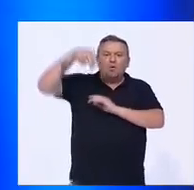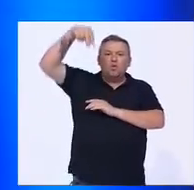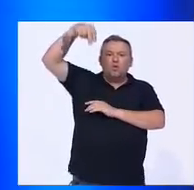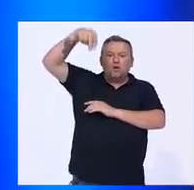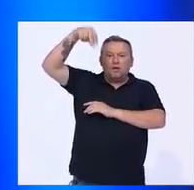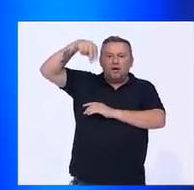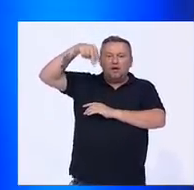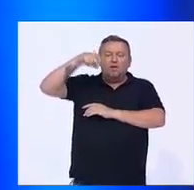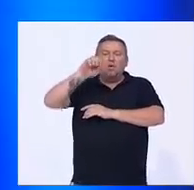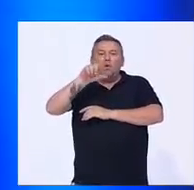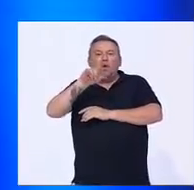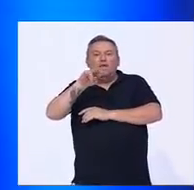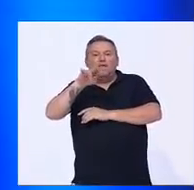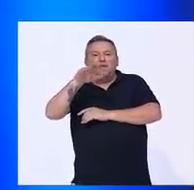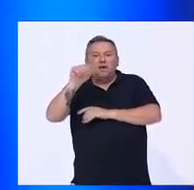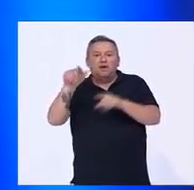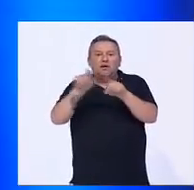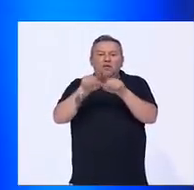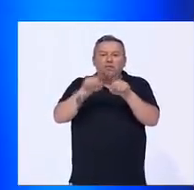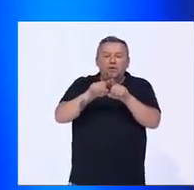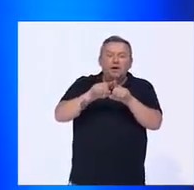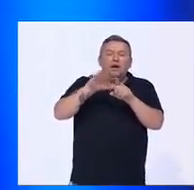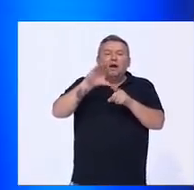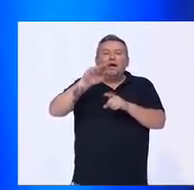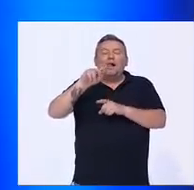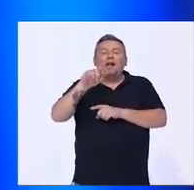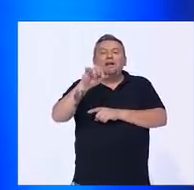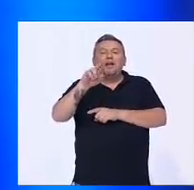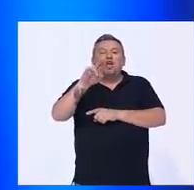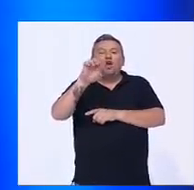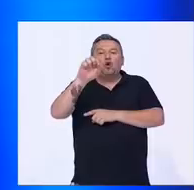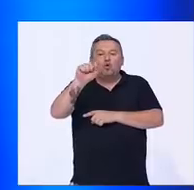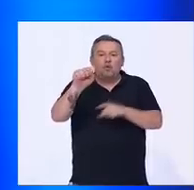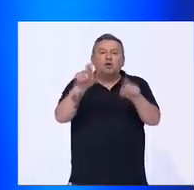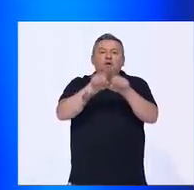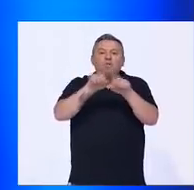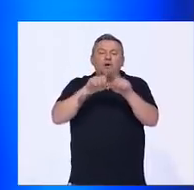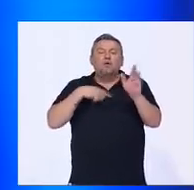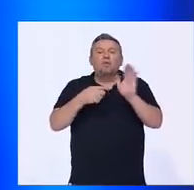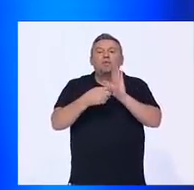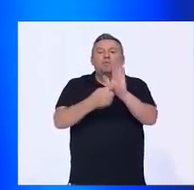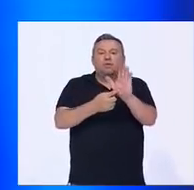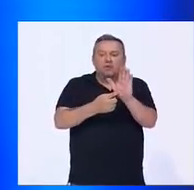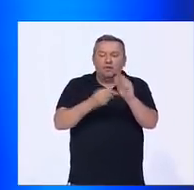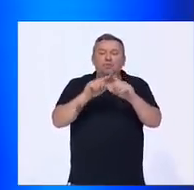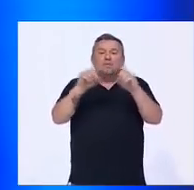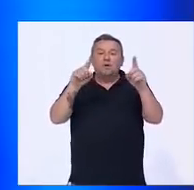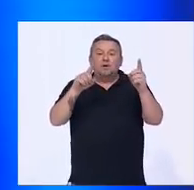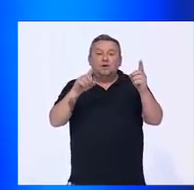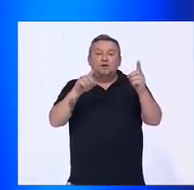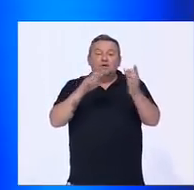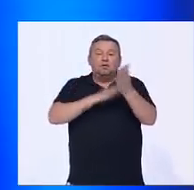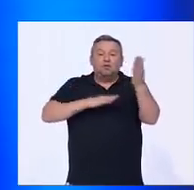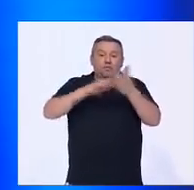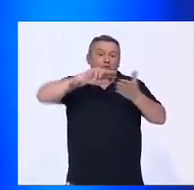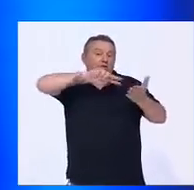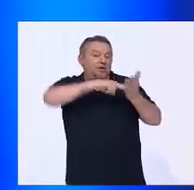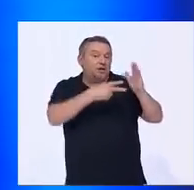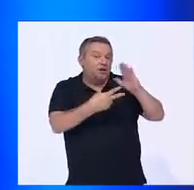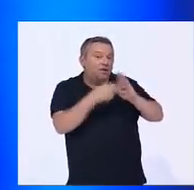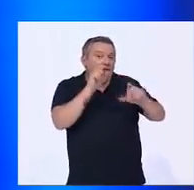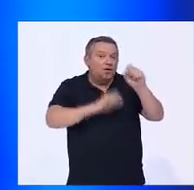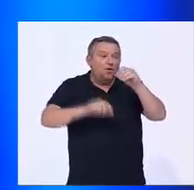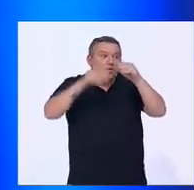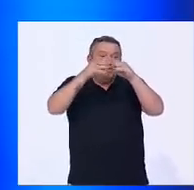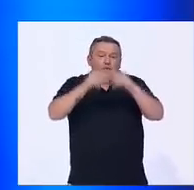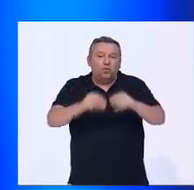Eunício Oliveira e o Renan Calheiros, só para citar esse caso, né, mais evidente. Então, isso aí significa dizer a